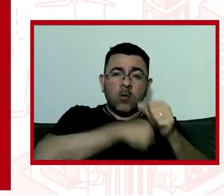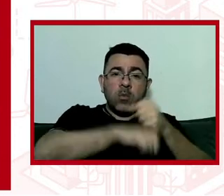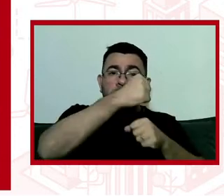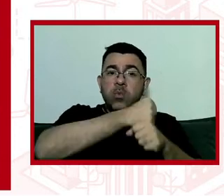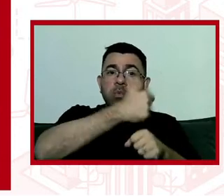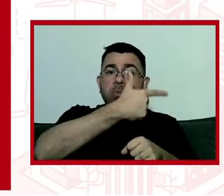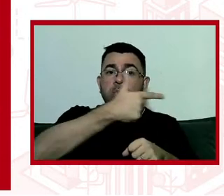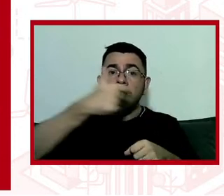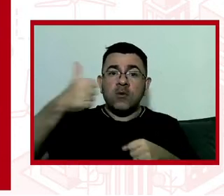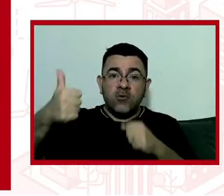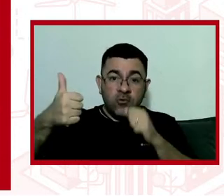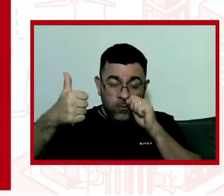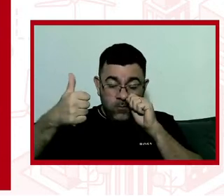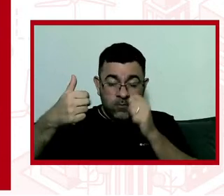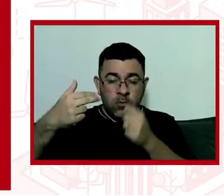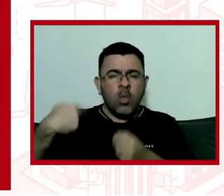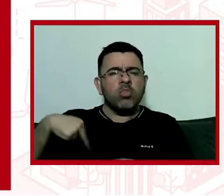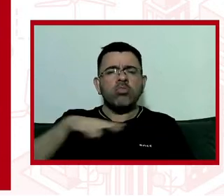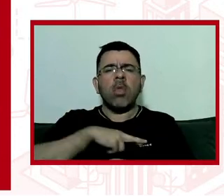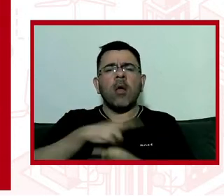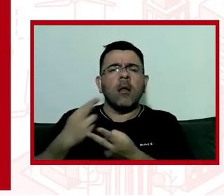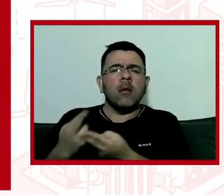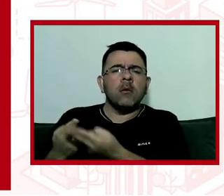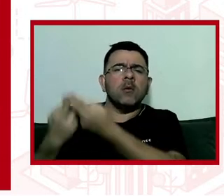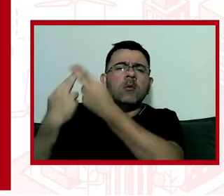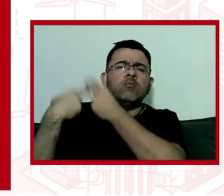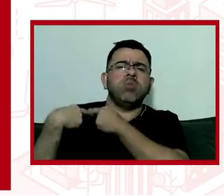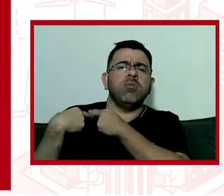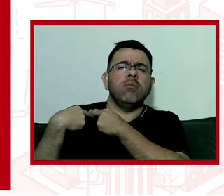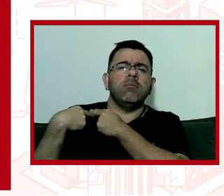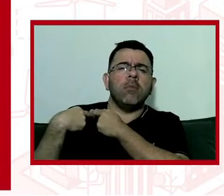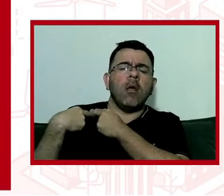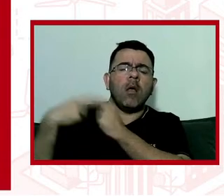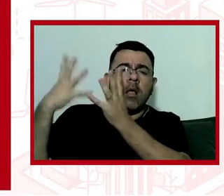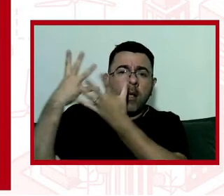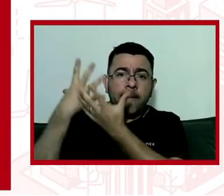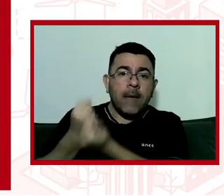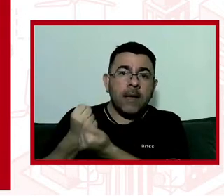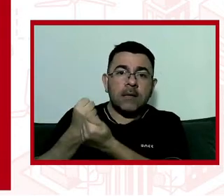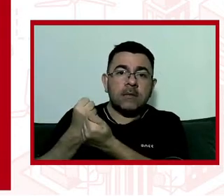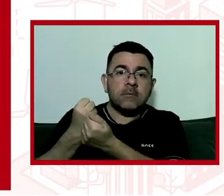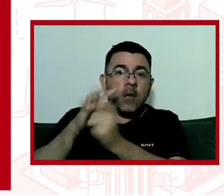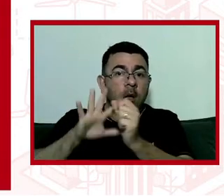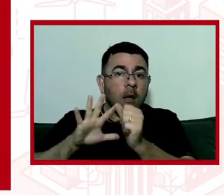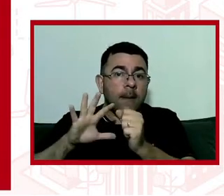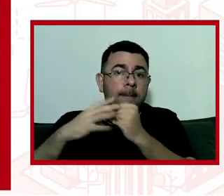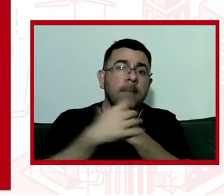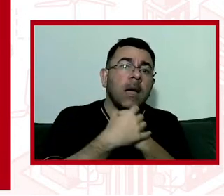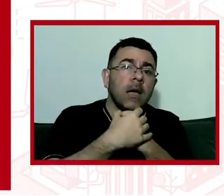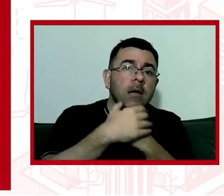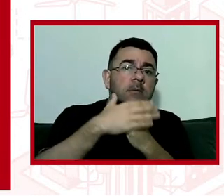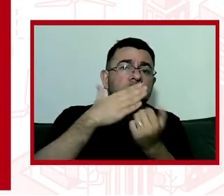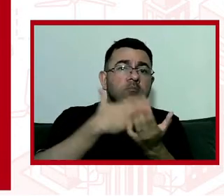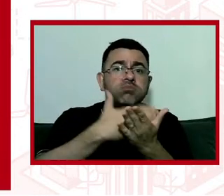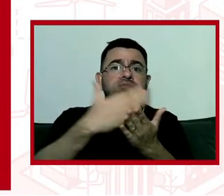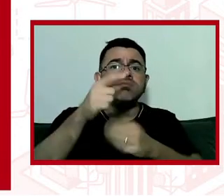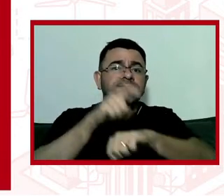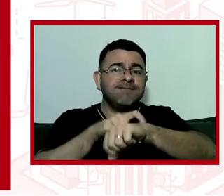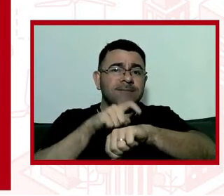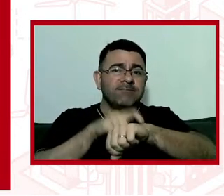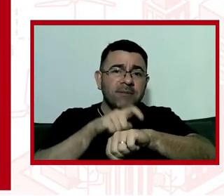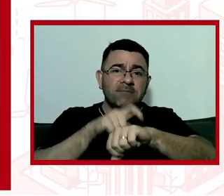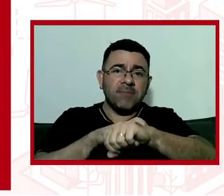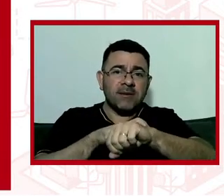Assumimos a gestão e ela se deu no processo no meio da pandemia quando a gente a fazer processo de